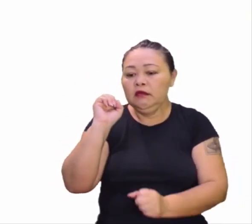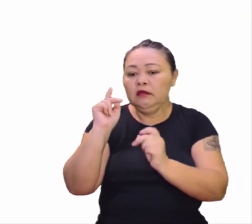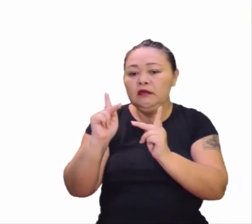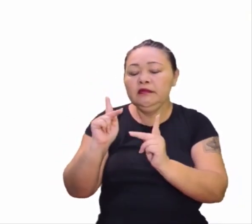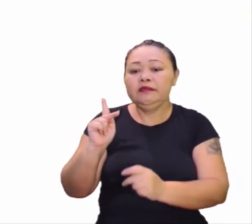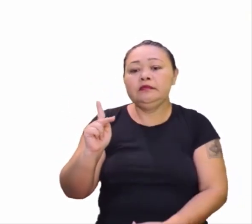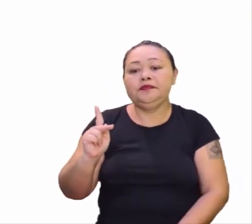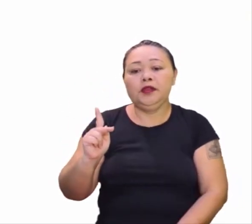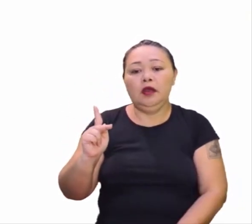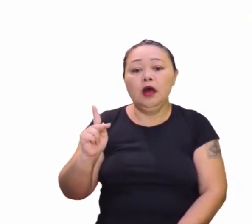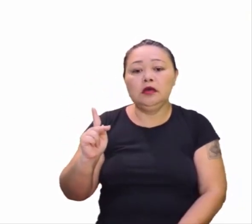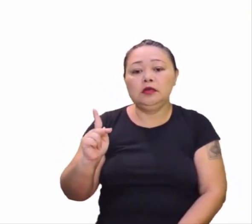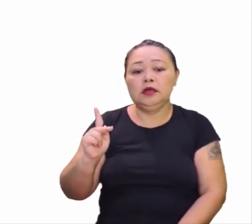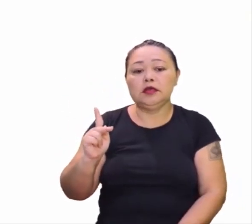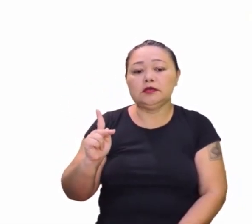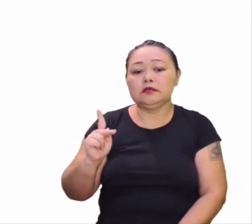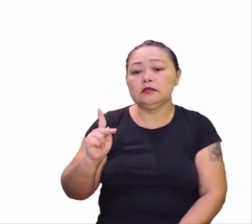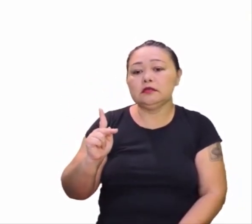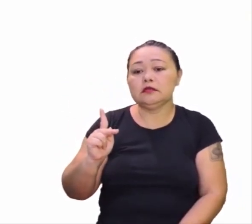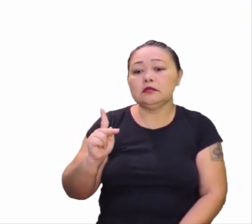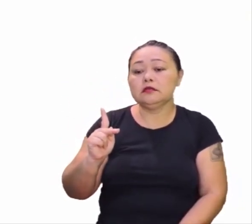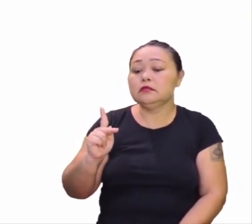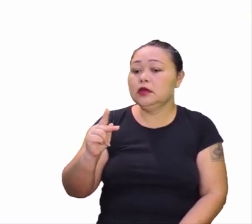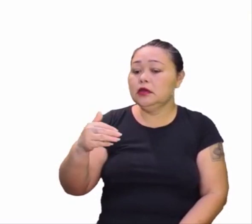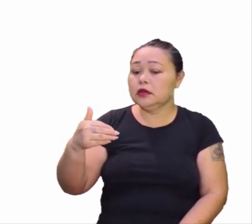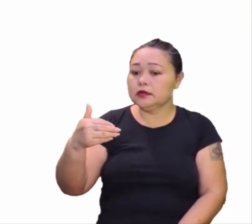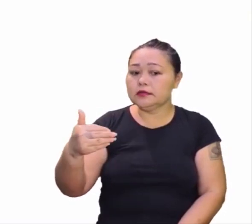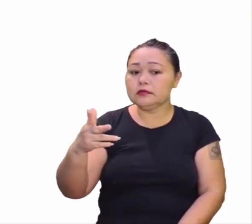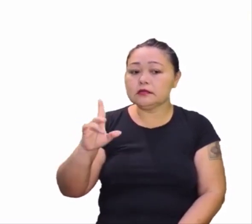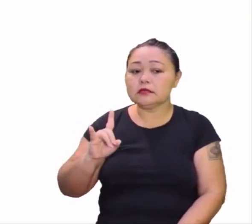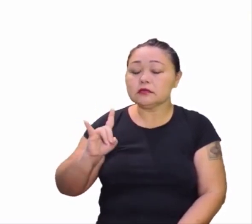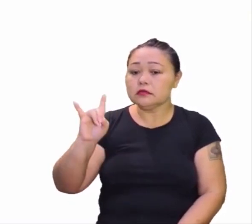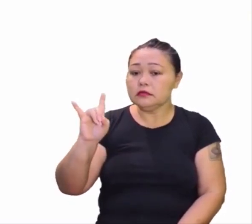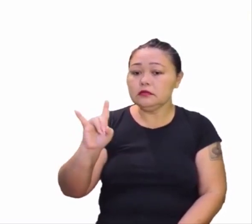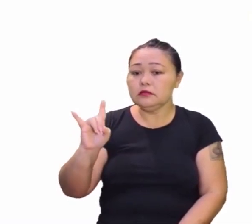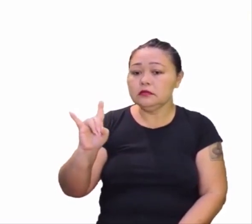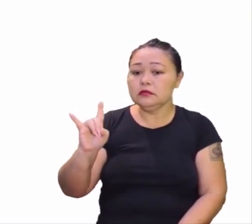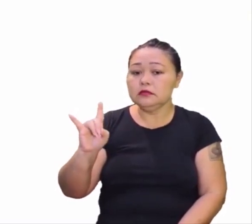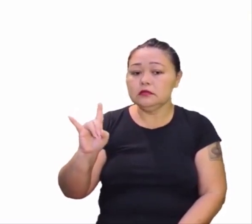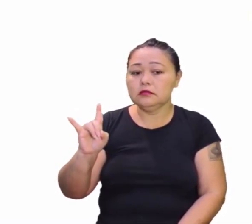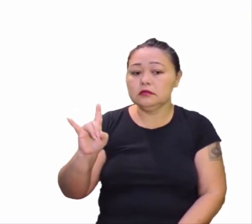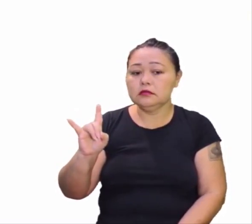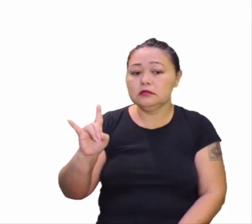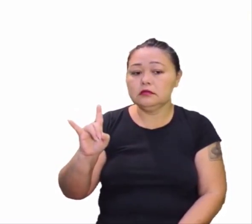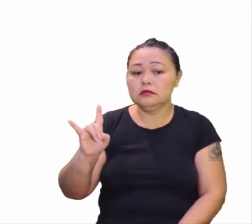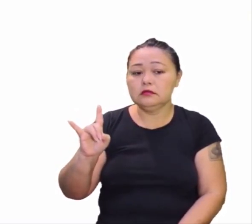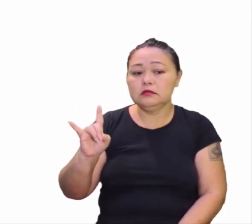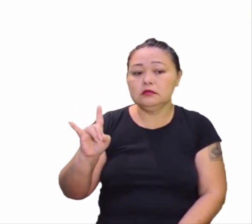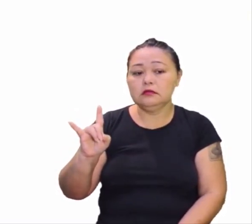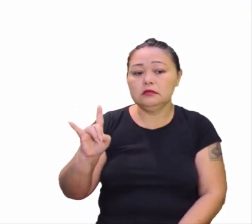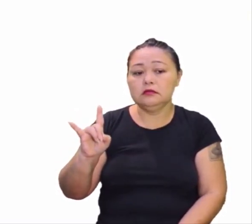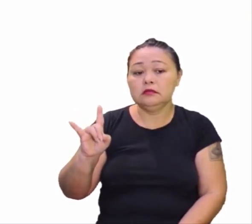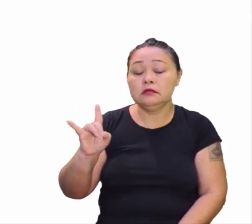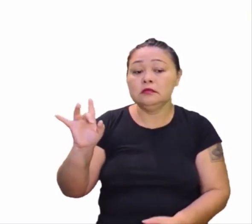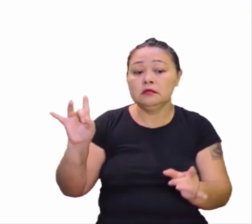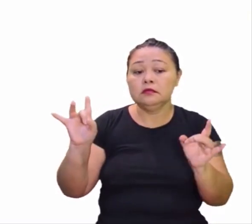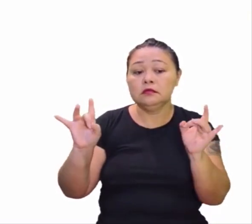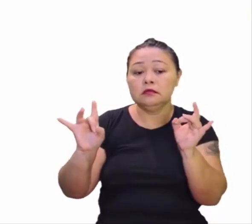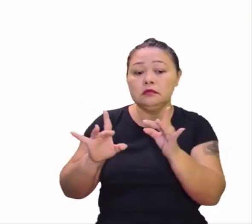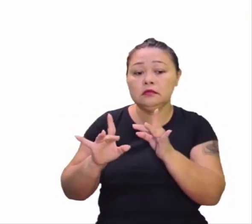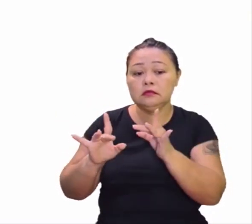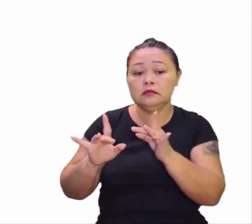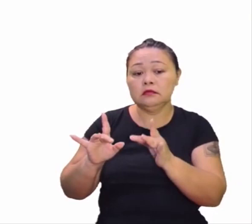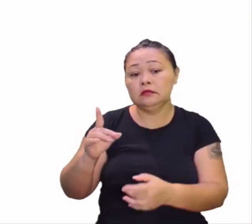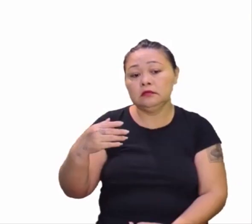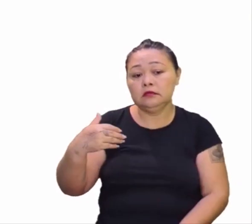Ok? Olha só. Então, olha aqui, ó, a fronteira da Bolívia. Opa! Está bem aqui, ó, o final dela, e aqui é o